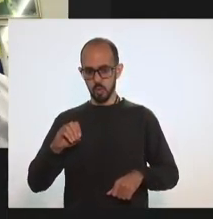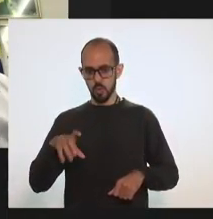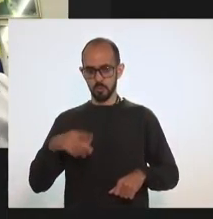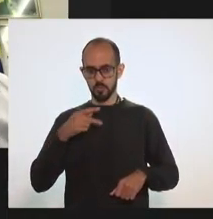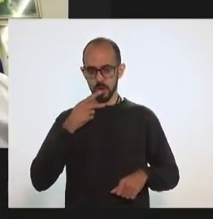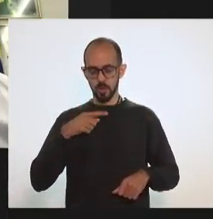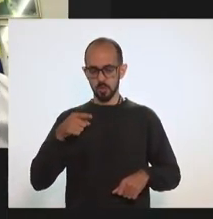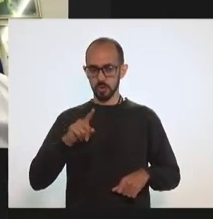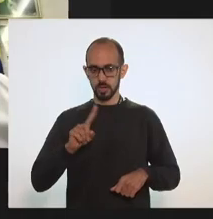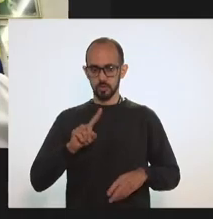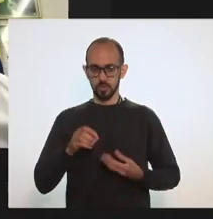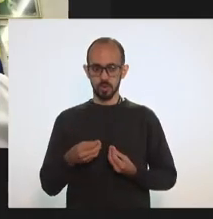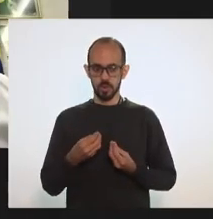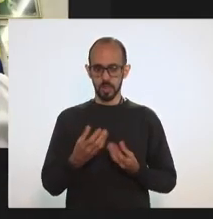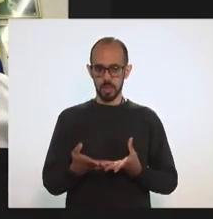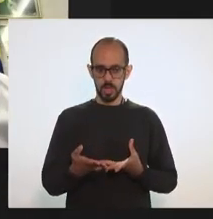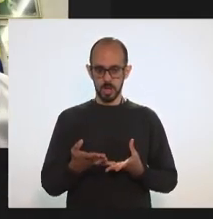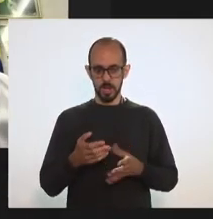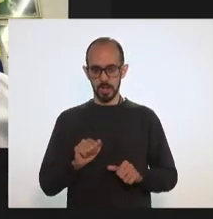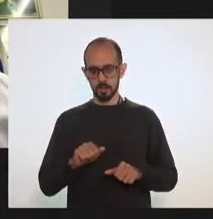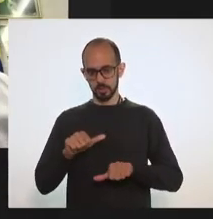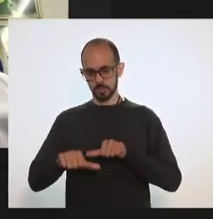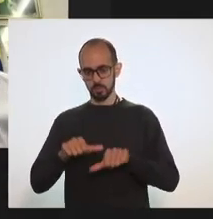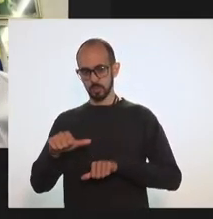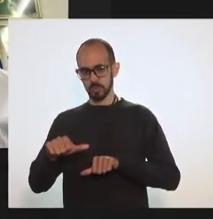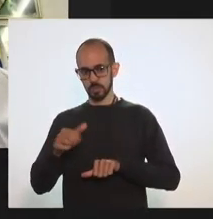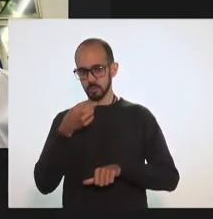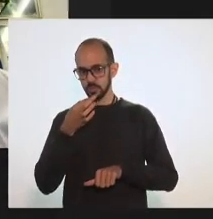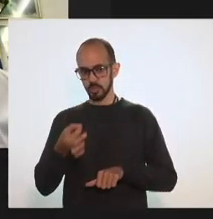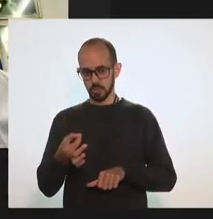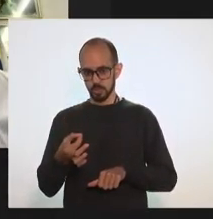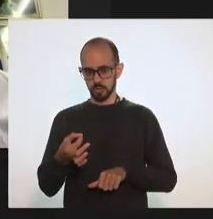haviam entregado, por não lembrar das mudanças sugeridas na reunião. Ok.